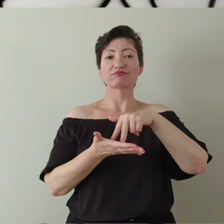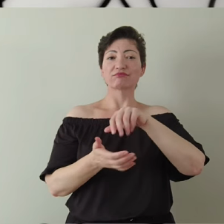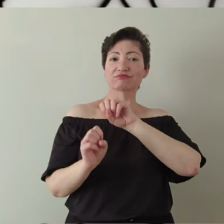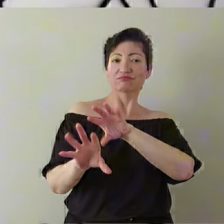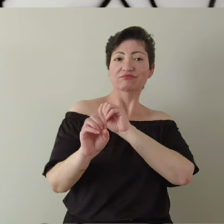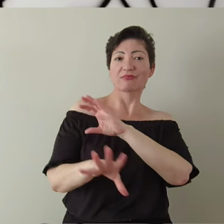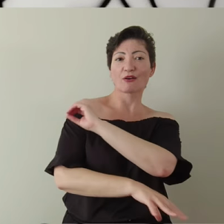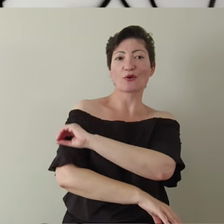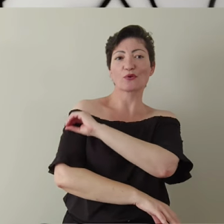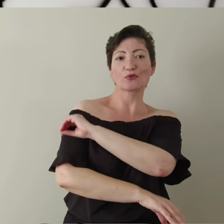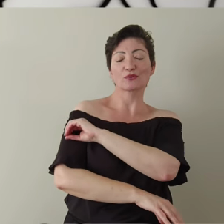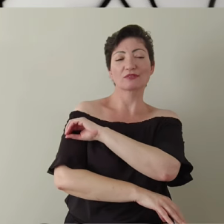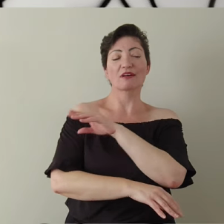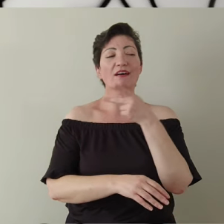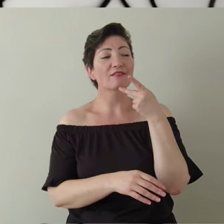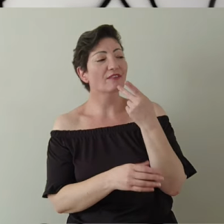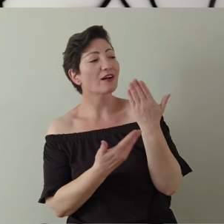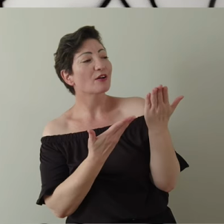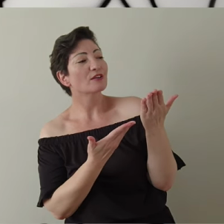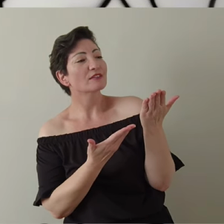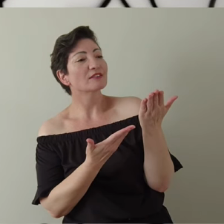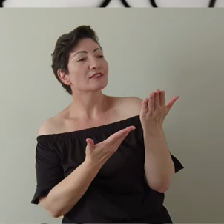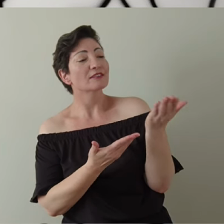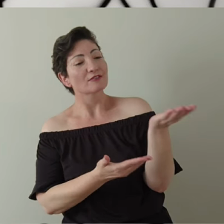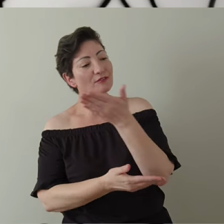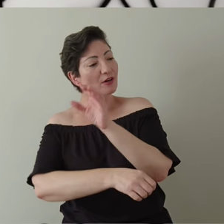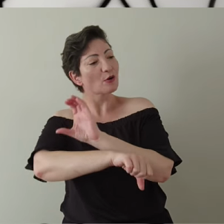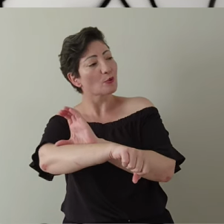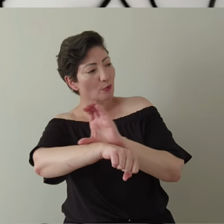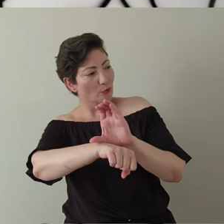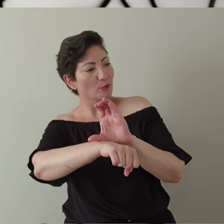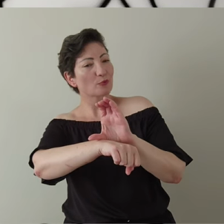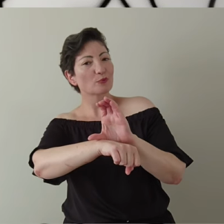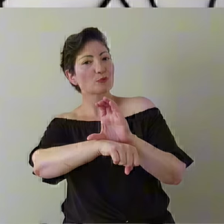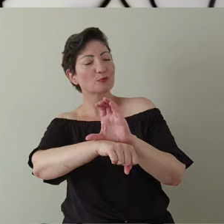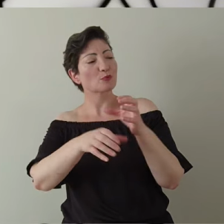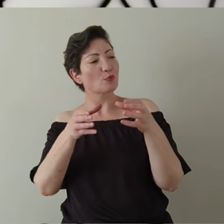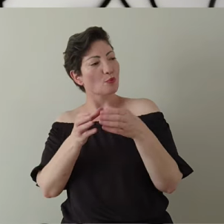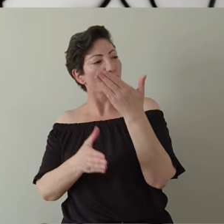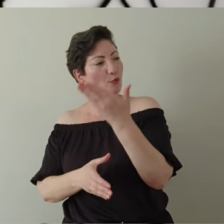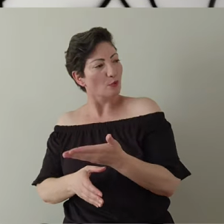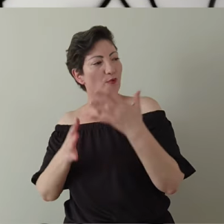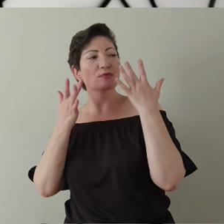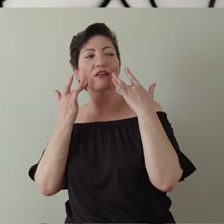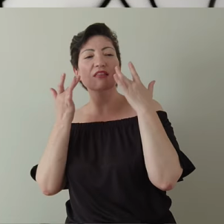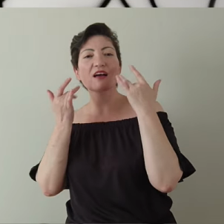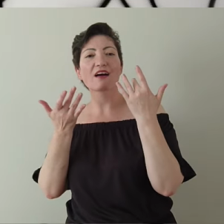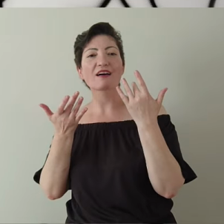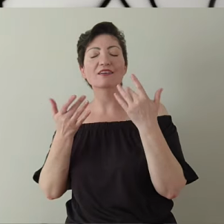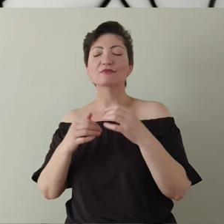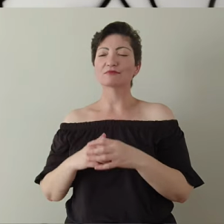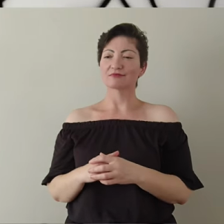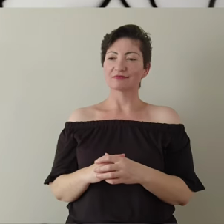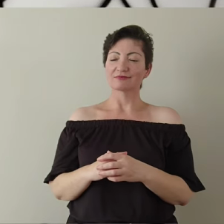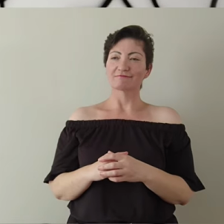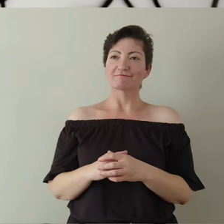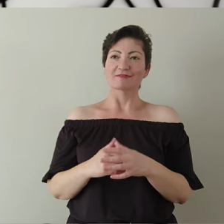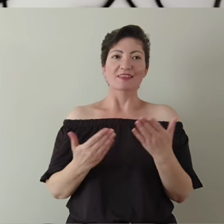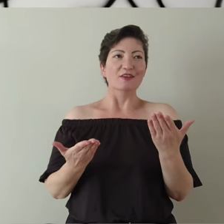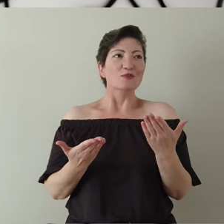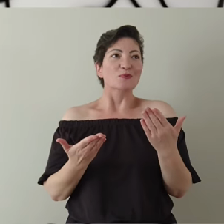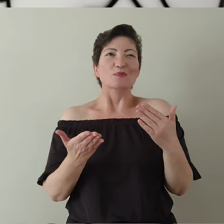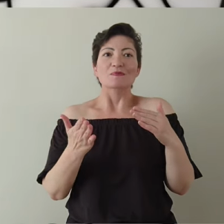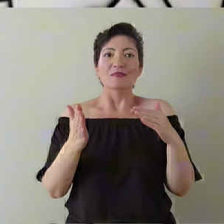ela me chamou para fazer um curso, né, com uma das turmas do Teatro Ceci. E de última